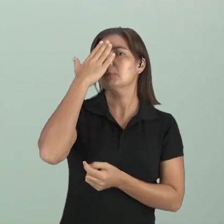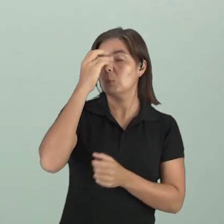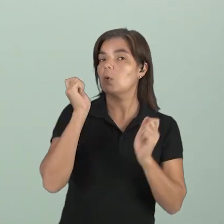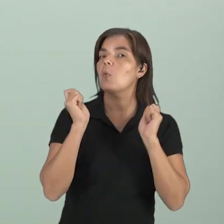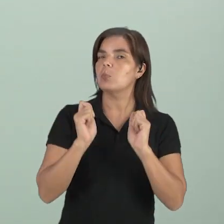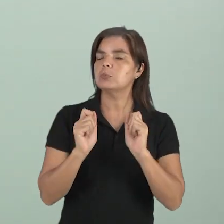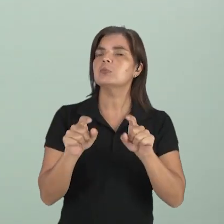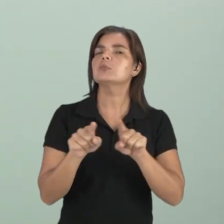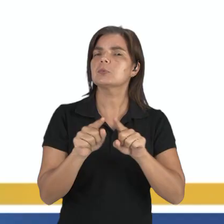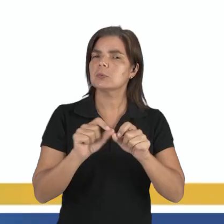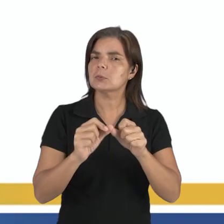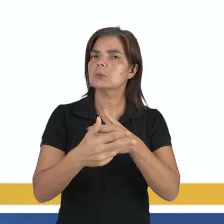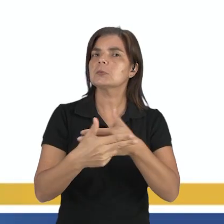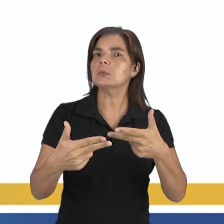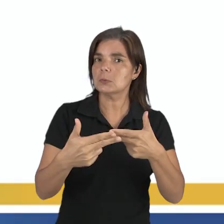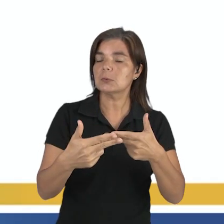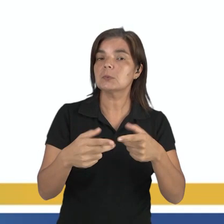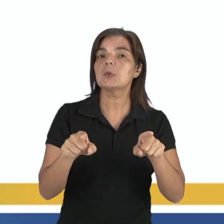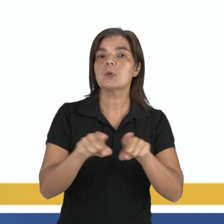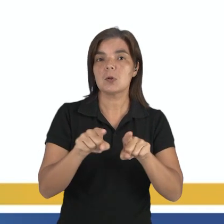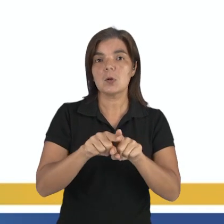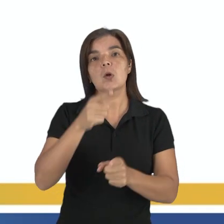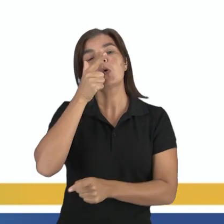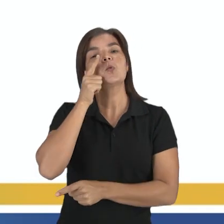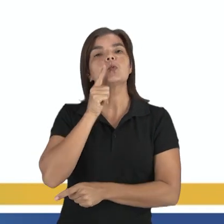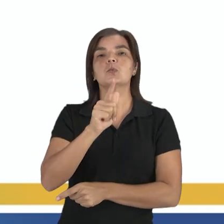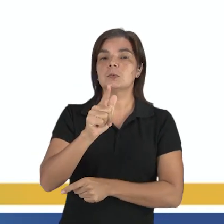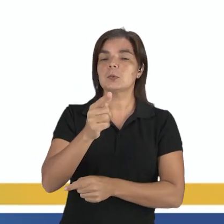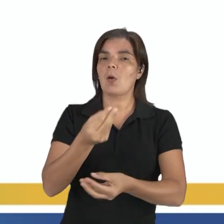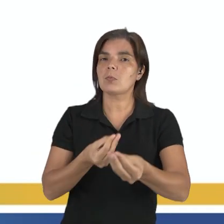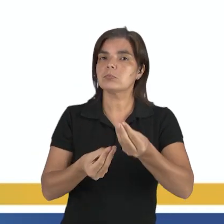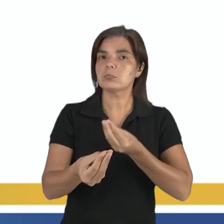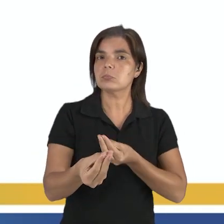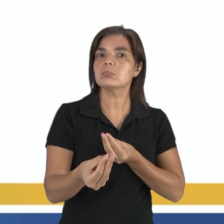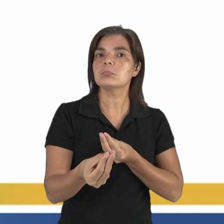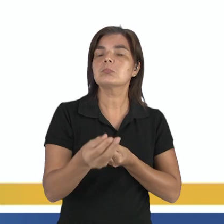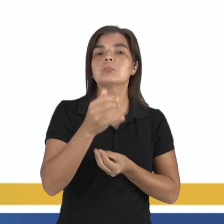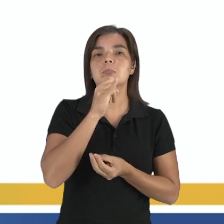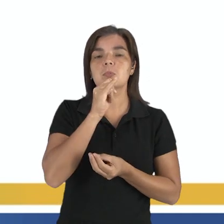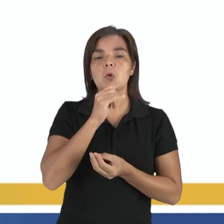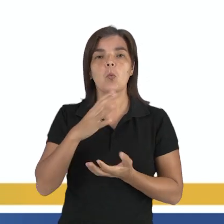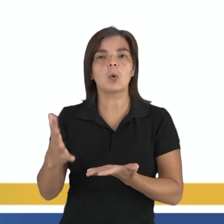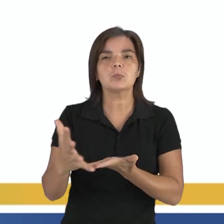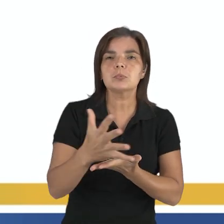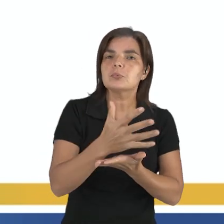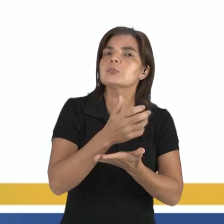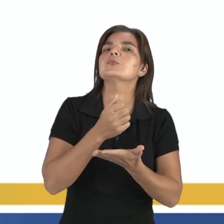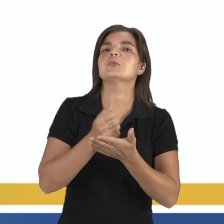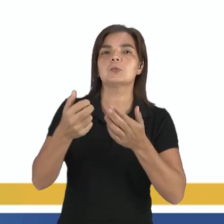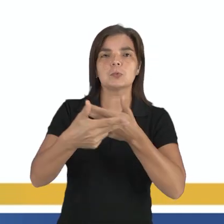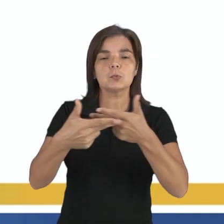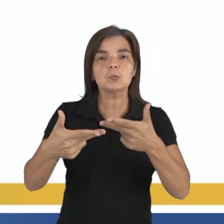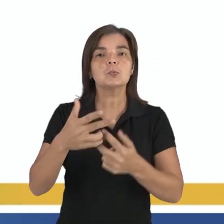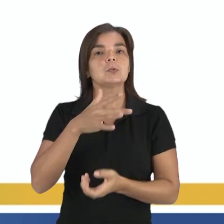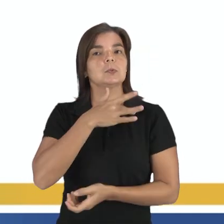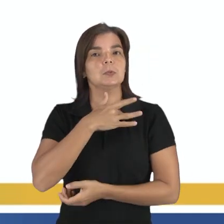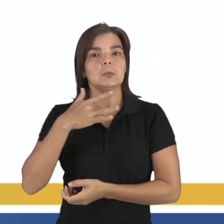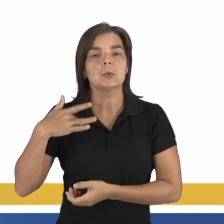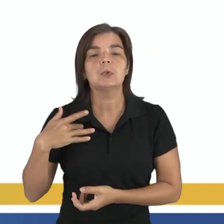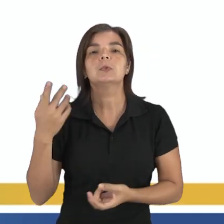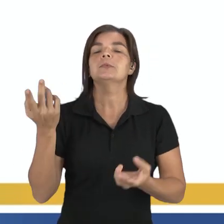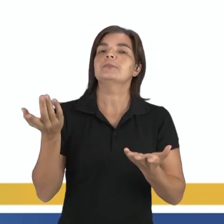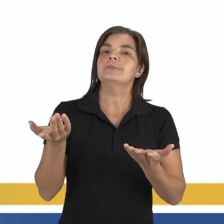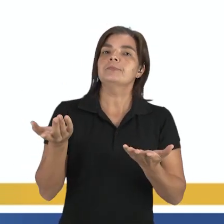sabia que ele podia fazer alguma coisa e conseguir algo em troca, como uma colheita, a